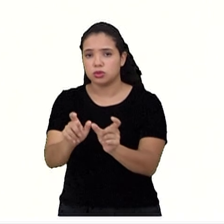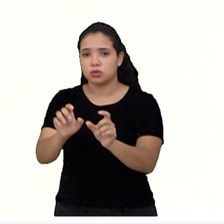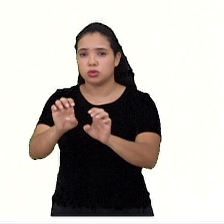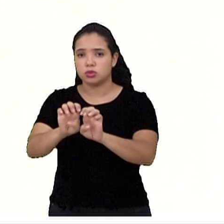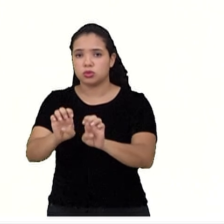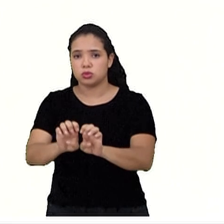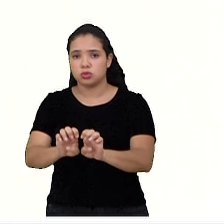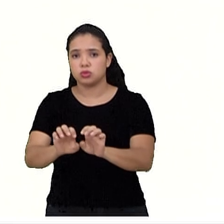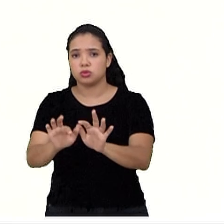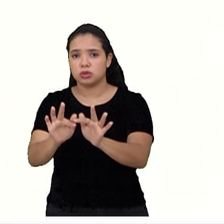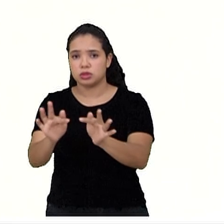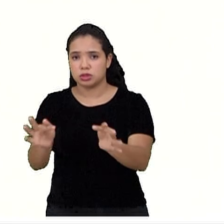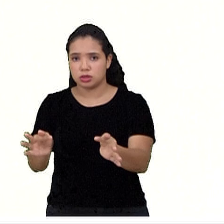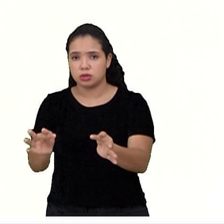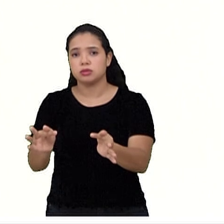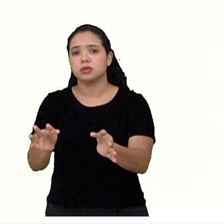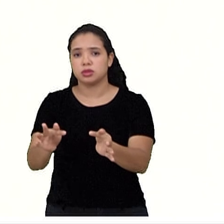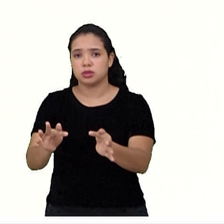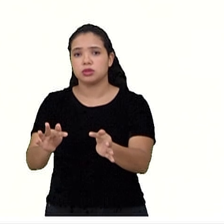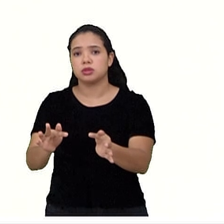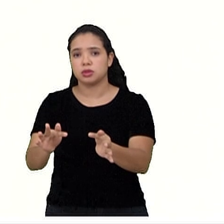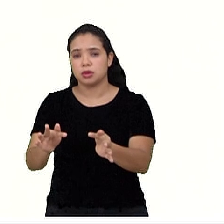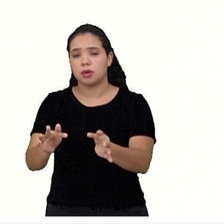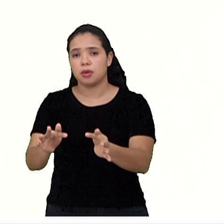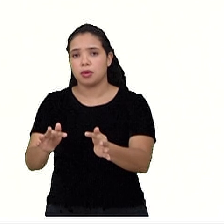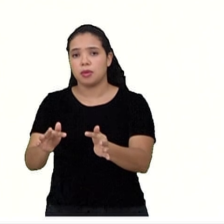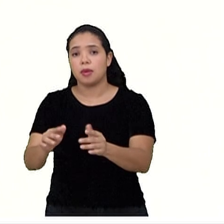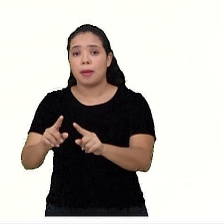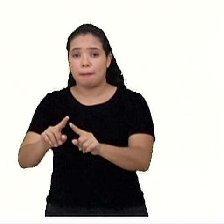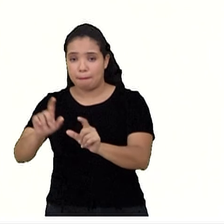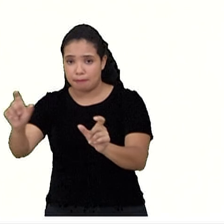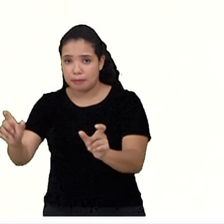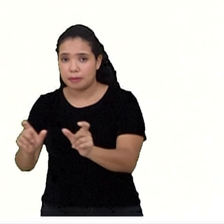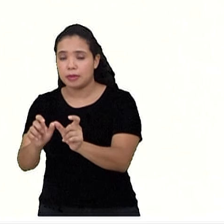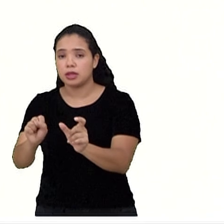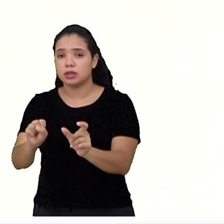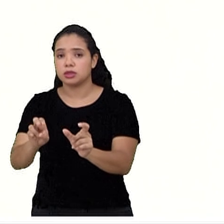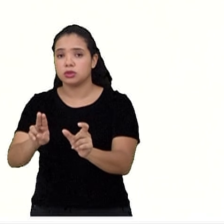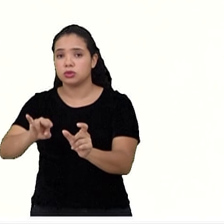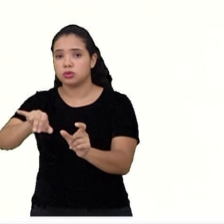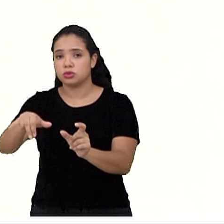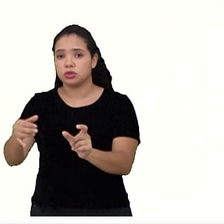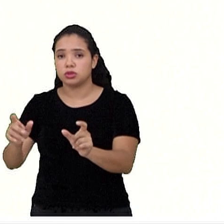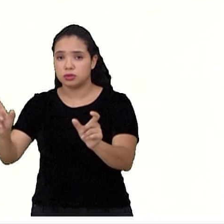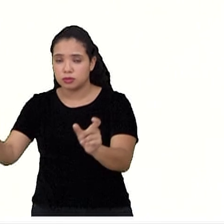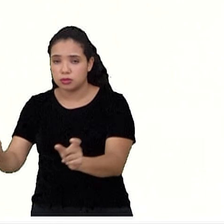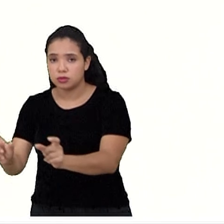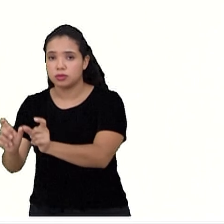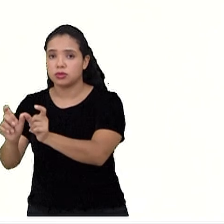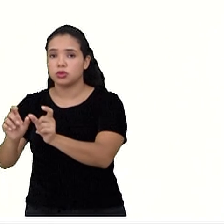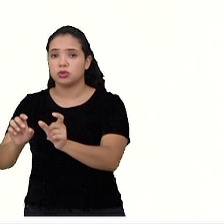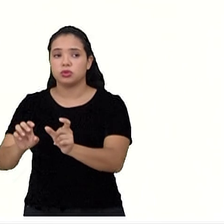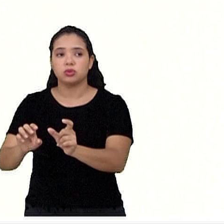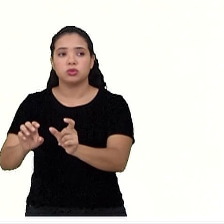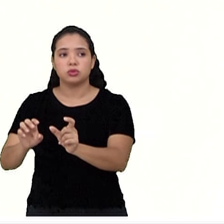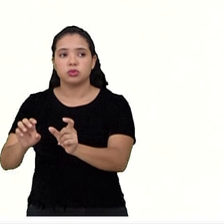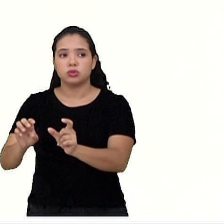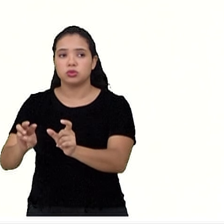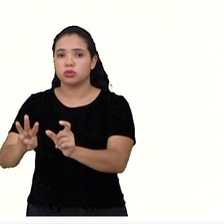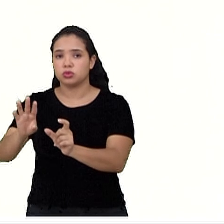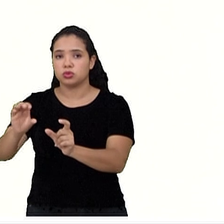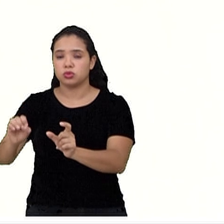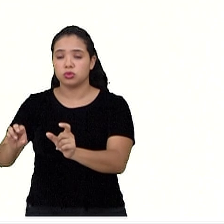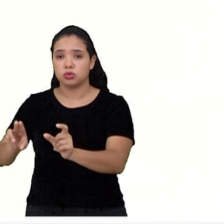tem que estar conjugado no passado simples, mais o sujeito, mais o would, que é o modal verb, e o verbo principal